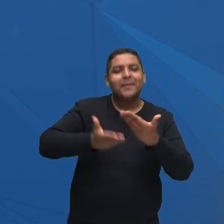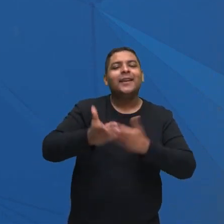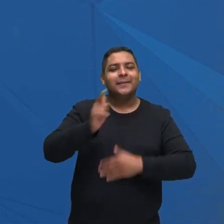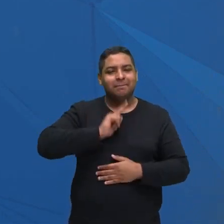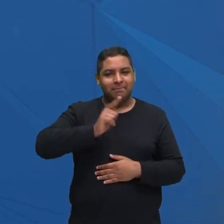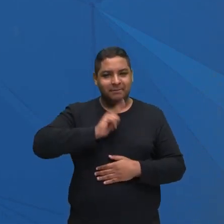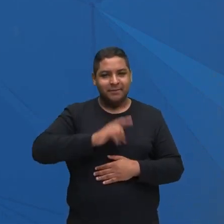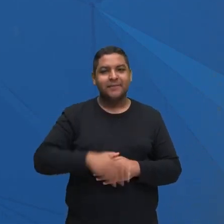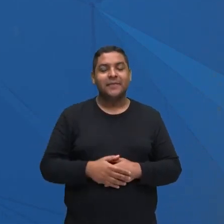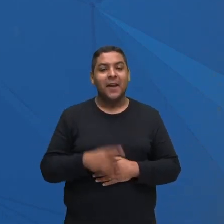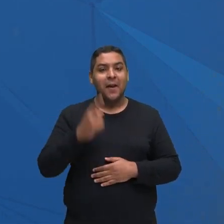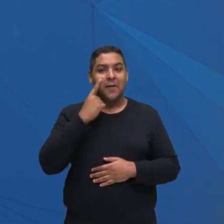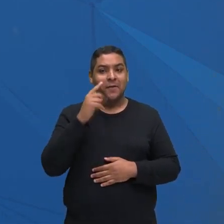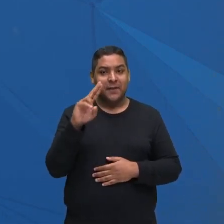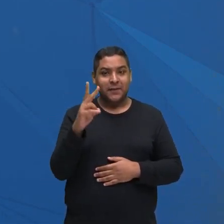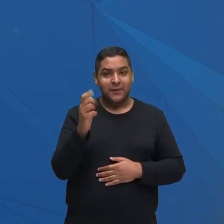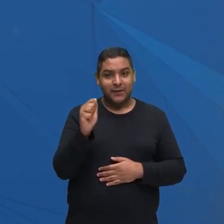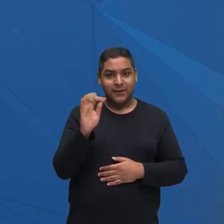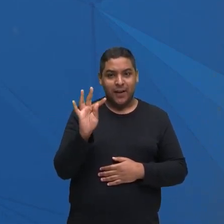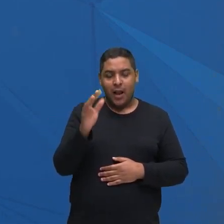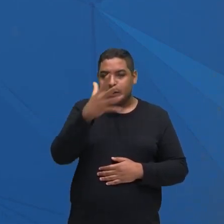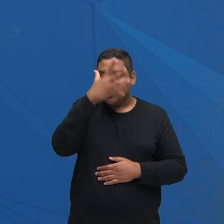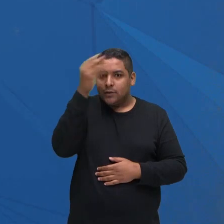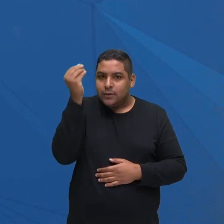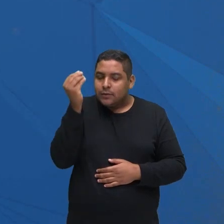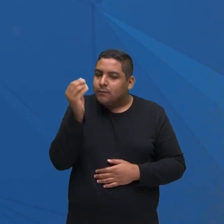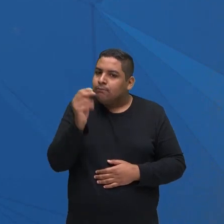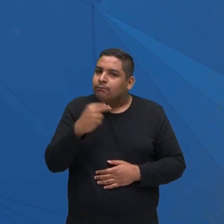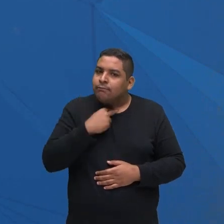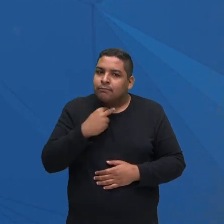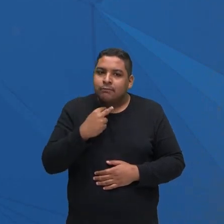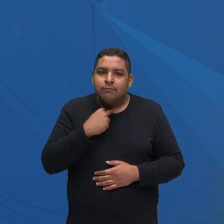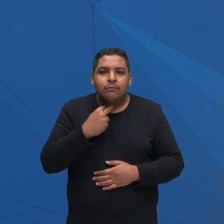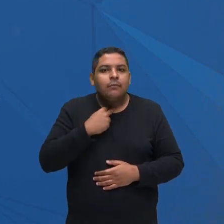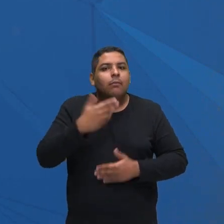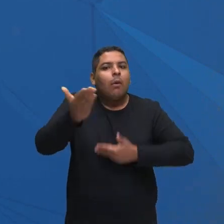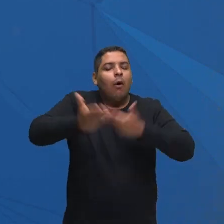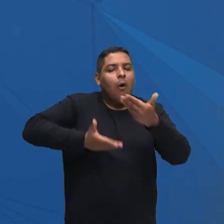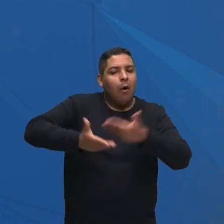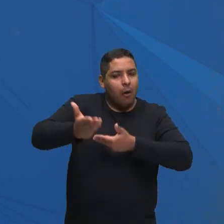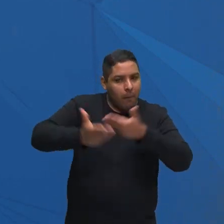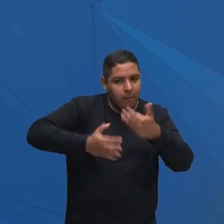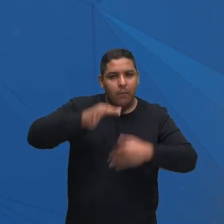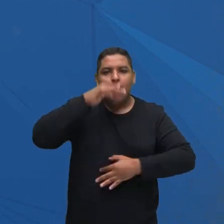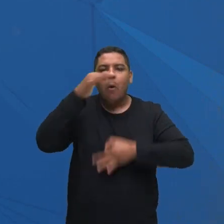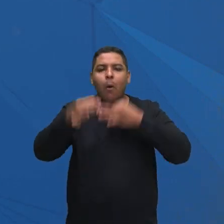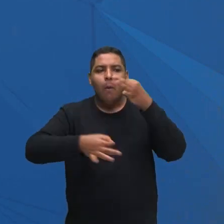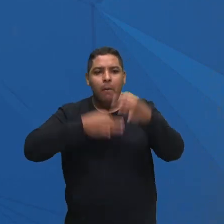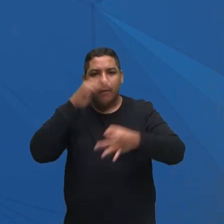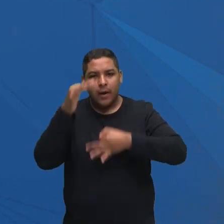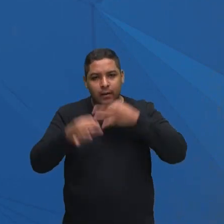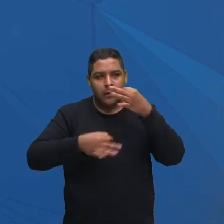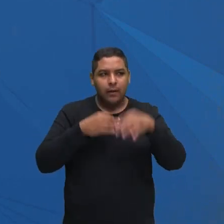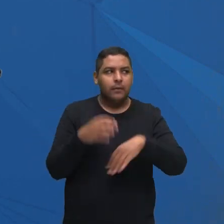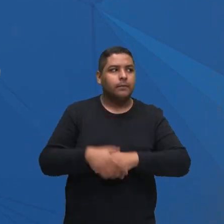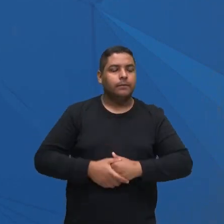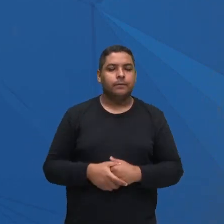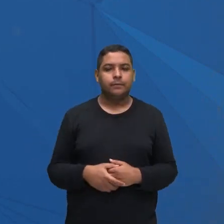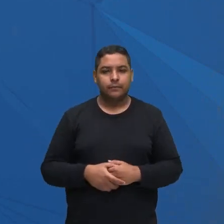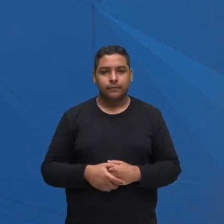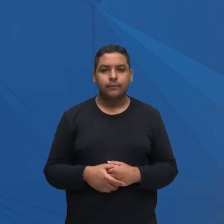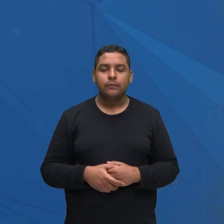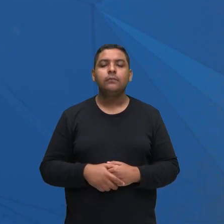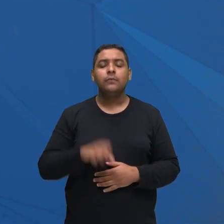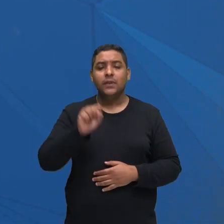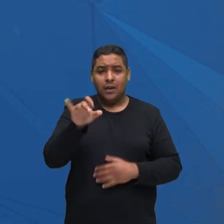no chat. Não esqueçam de comentar, de participar. E se você estiver acompanhando aí pela televisão o nosso canal do